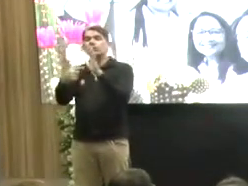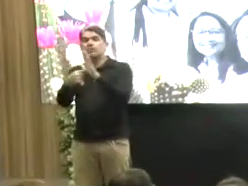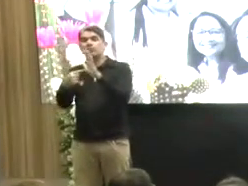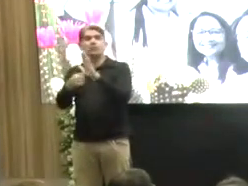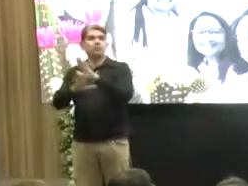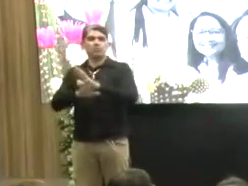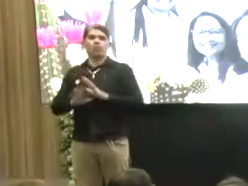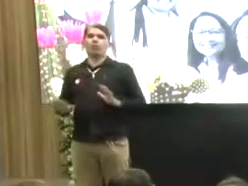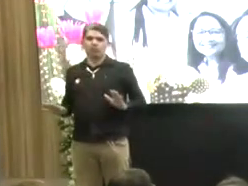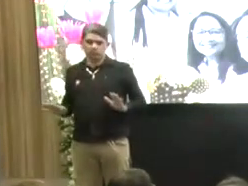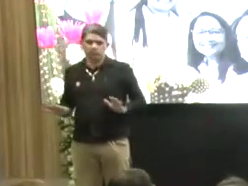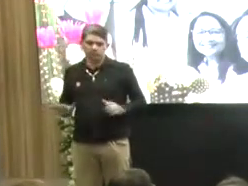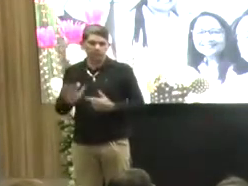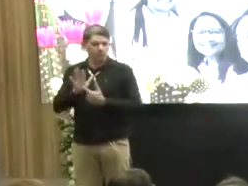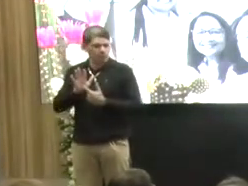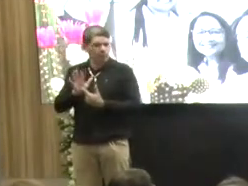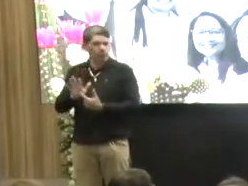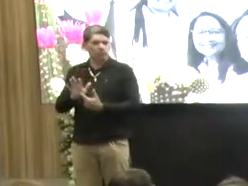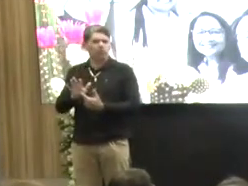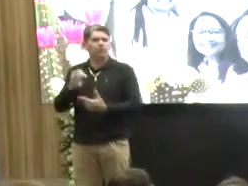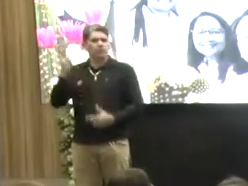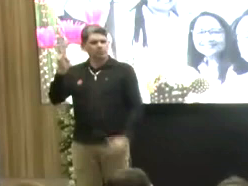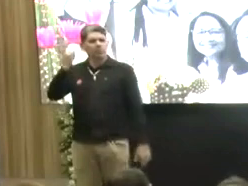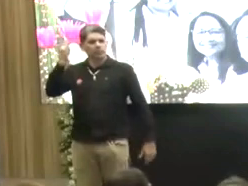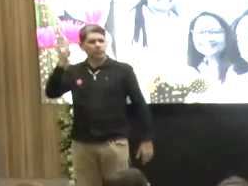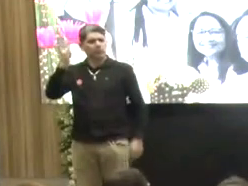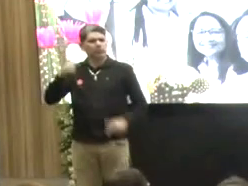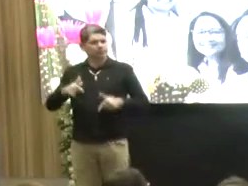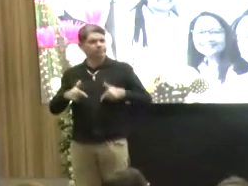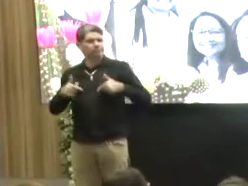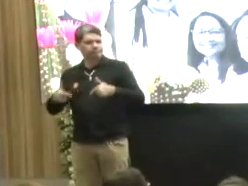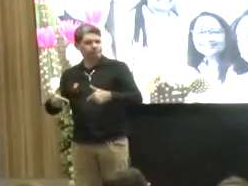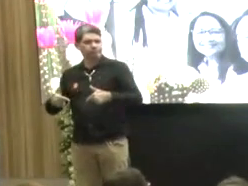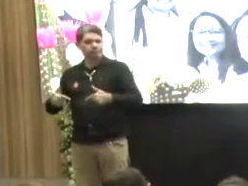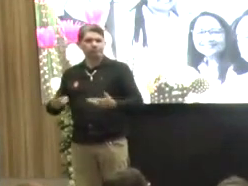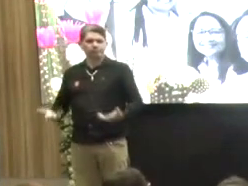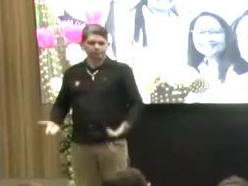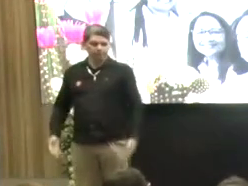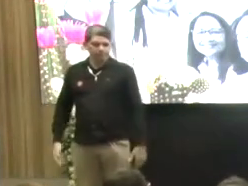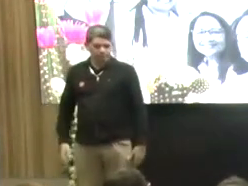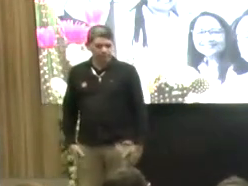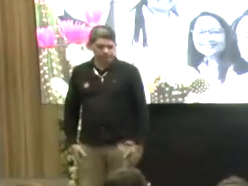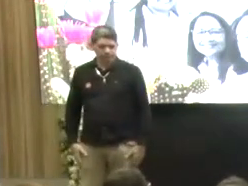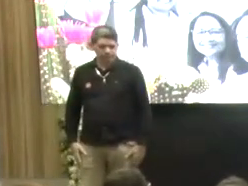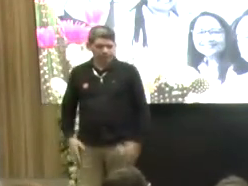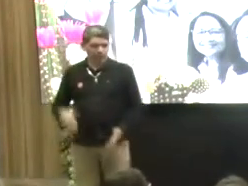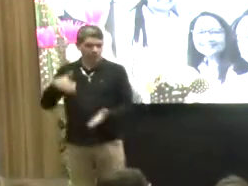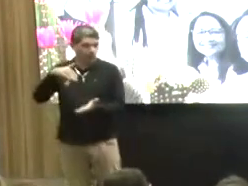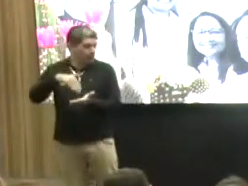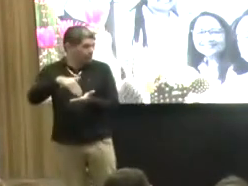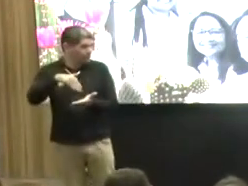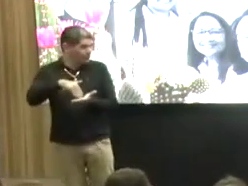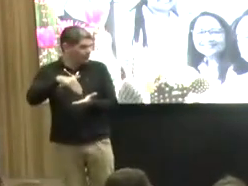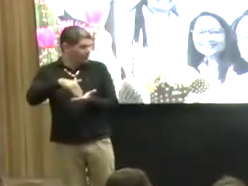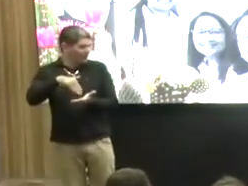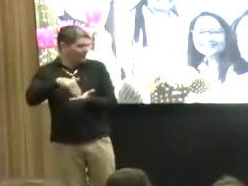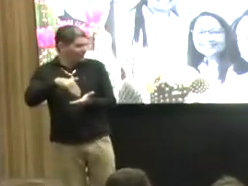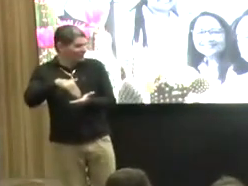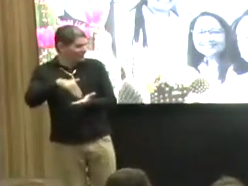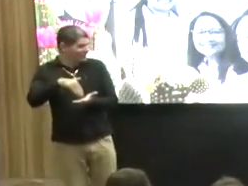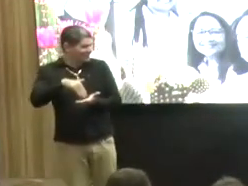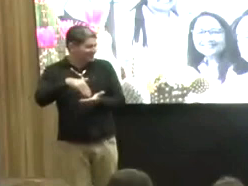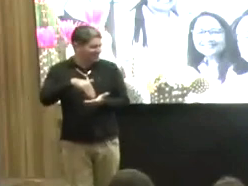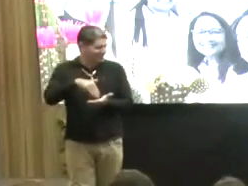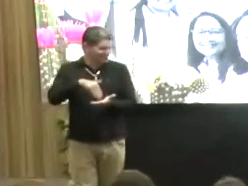Entendem? Então eu acho que isso é muito importante. Depois já é para ir terminando, né? Tem que